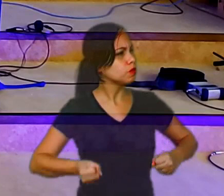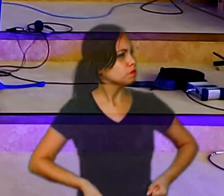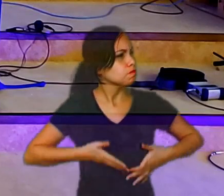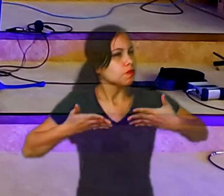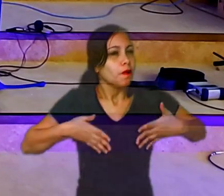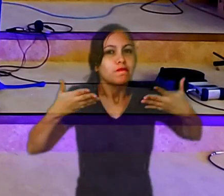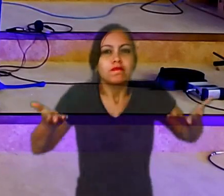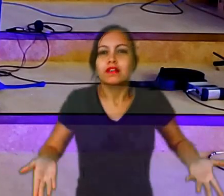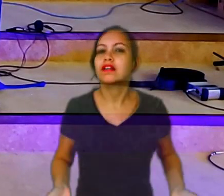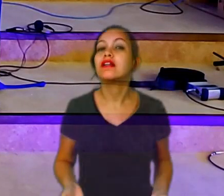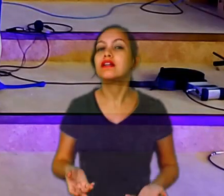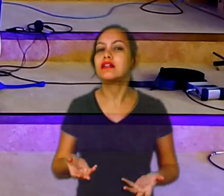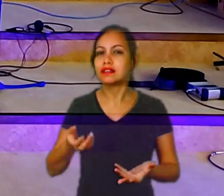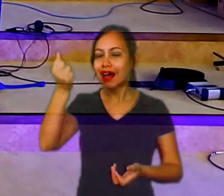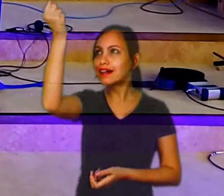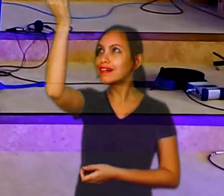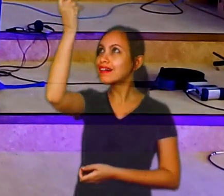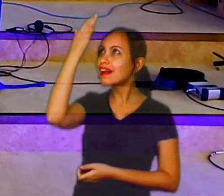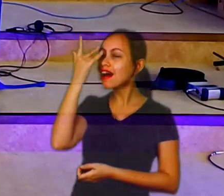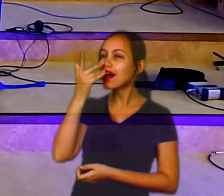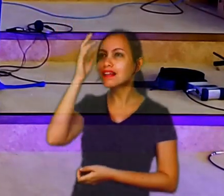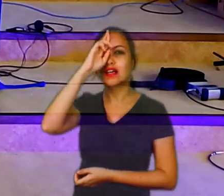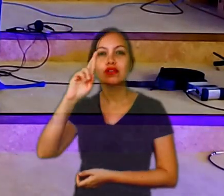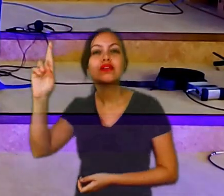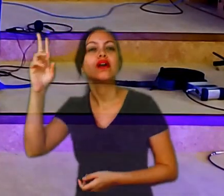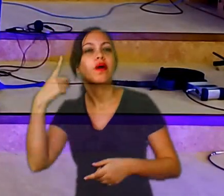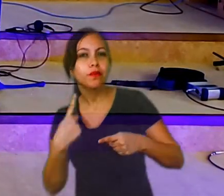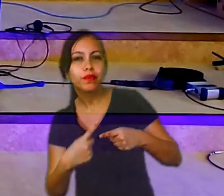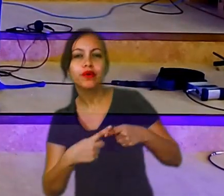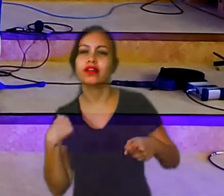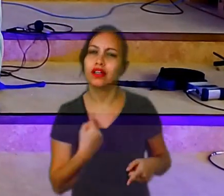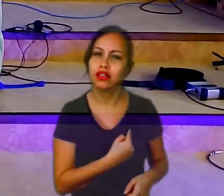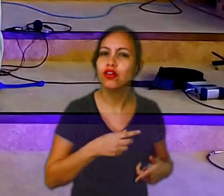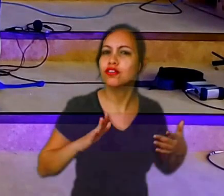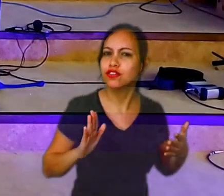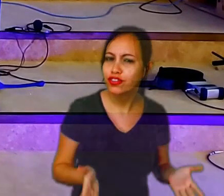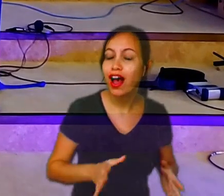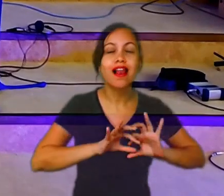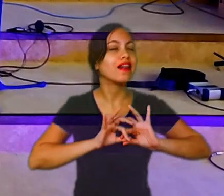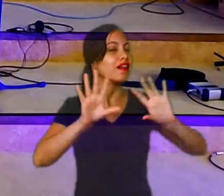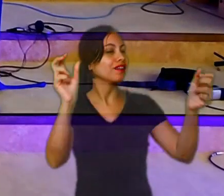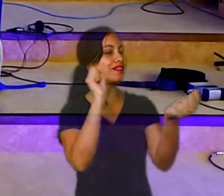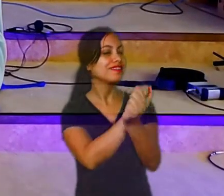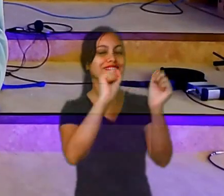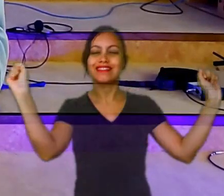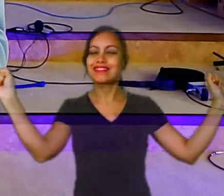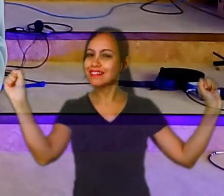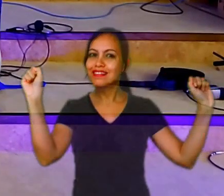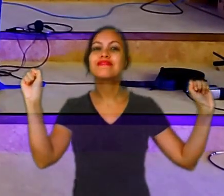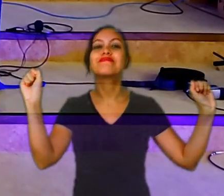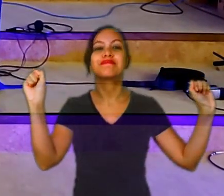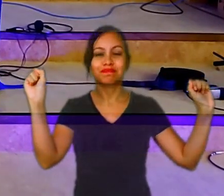abundante na graça do Senhor. Porque nós já fomos livres, nós já fomos libertos